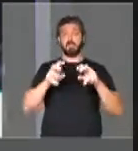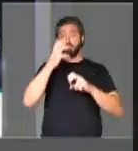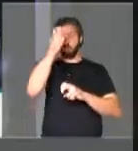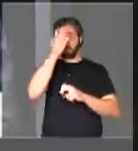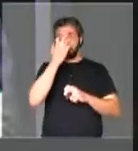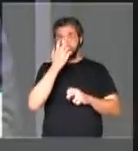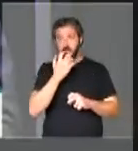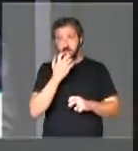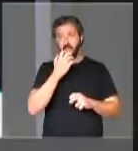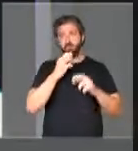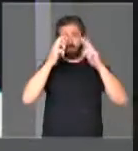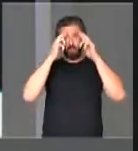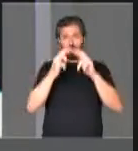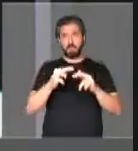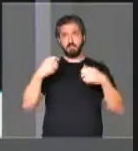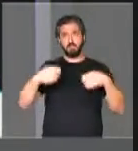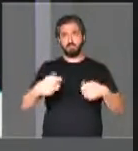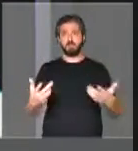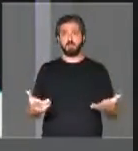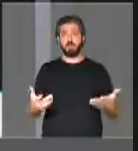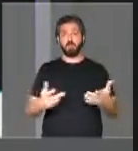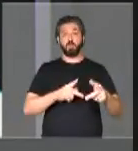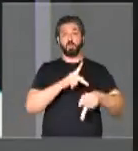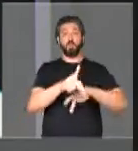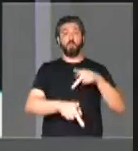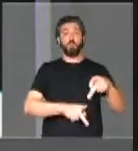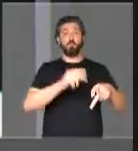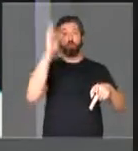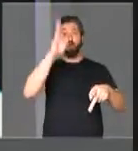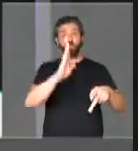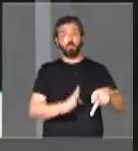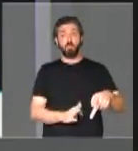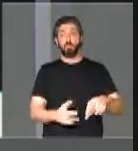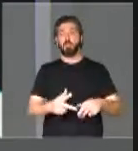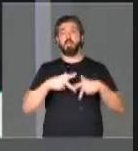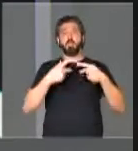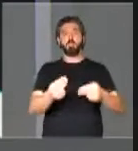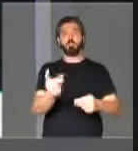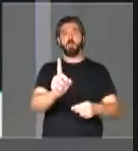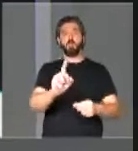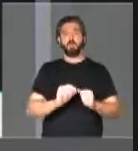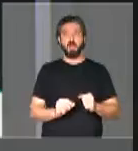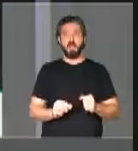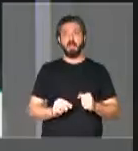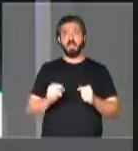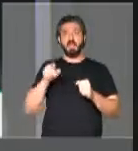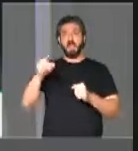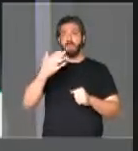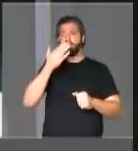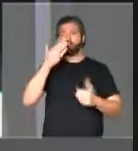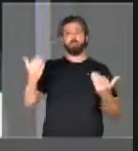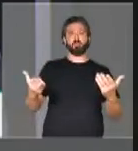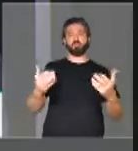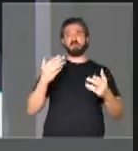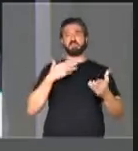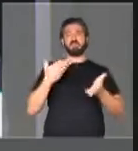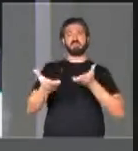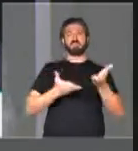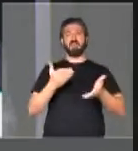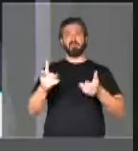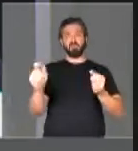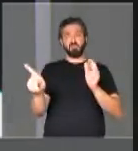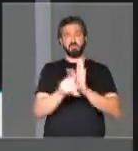a seriedade e o respeito que ele merece. O povo brasileiro não merece esse tipo de